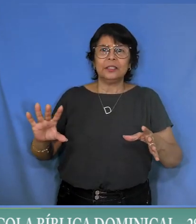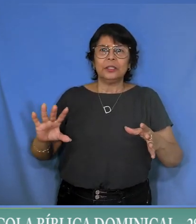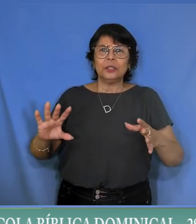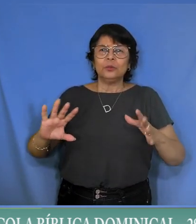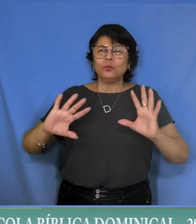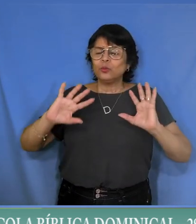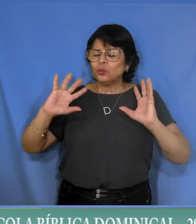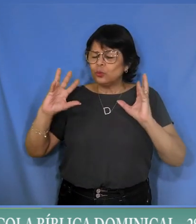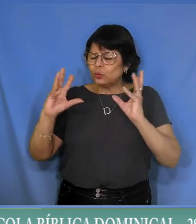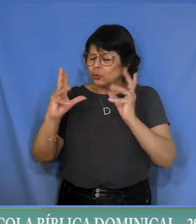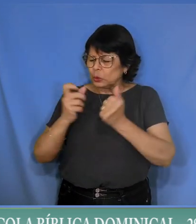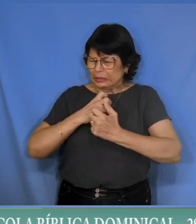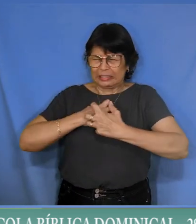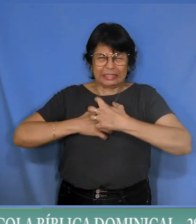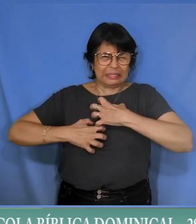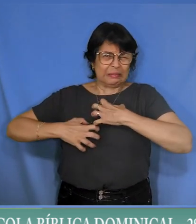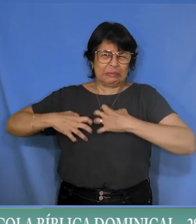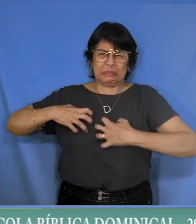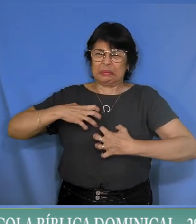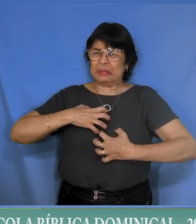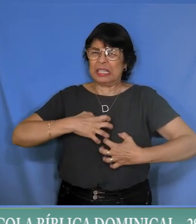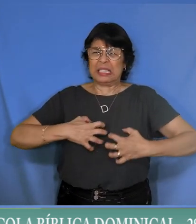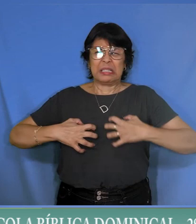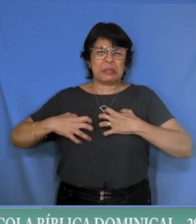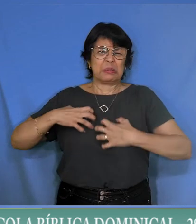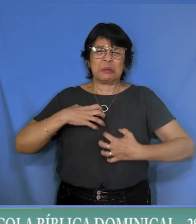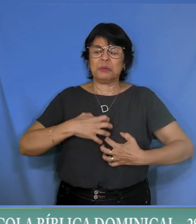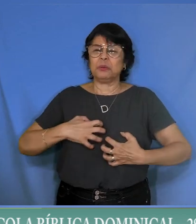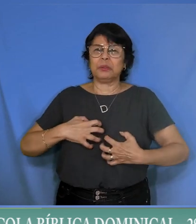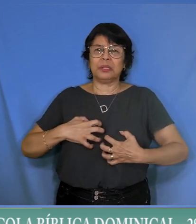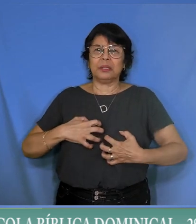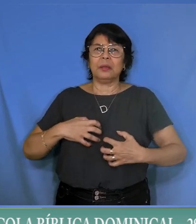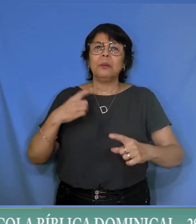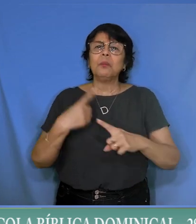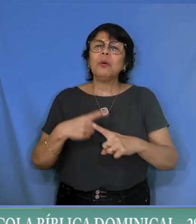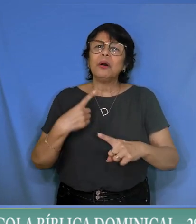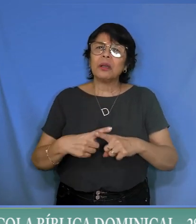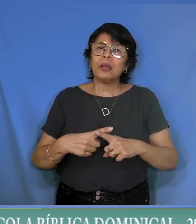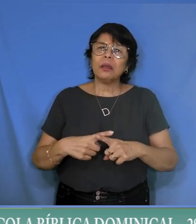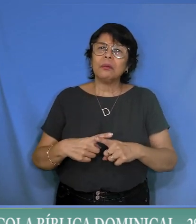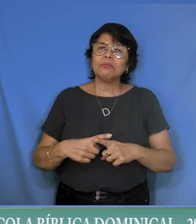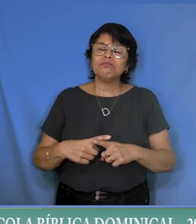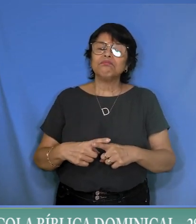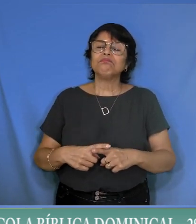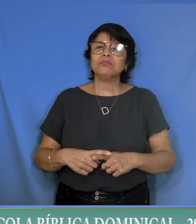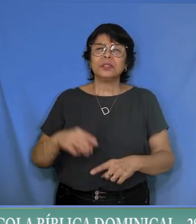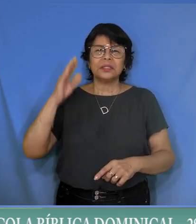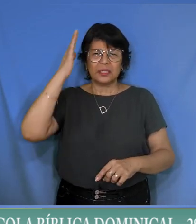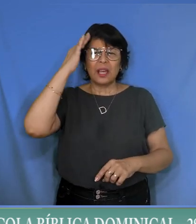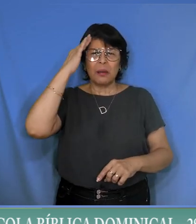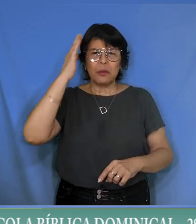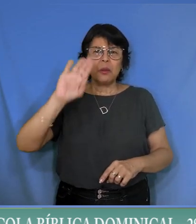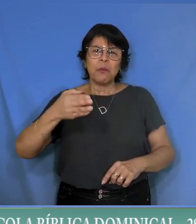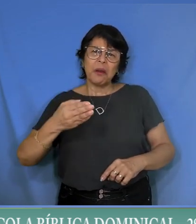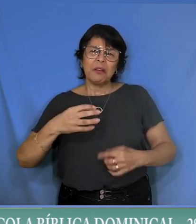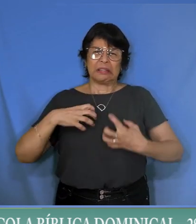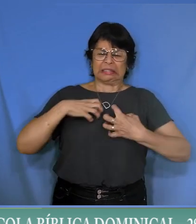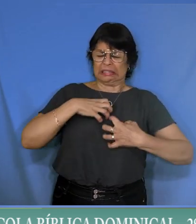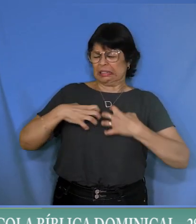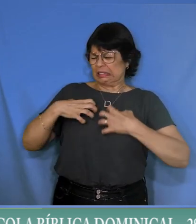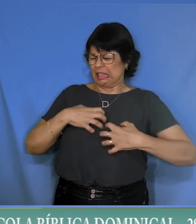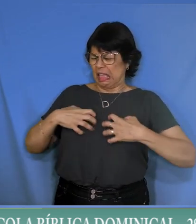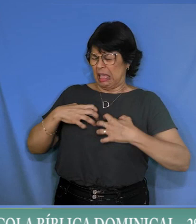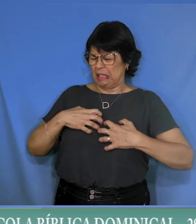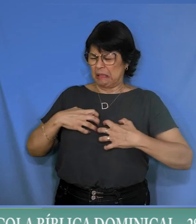significado, mas que destrói relacionamentos conjugais, destrói relacionamentos paternais, filiais, destrói relacionamentos de pastor